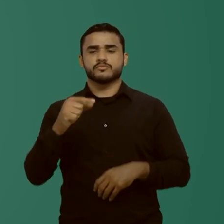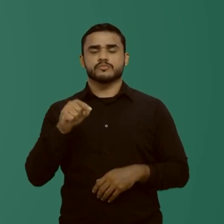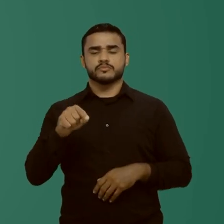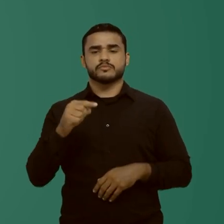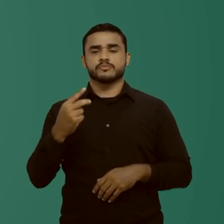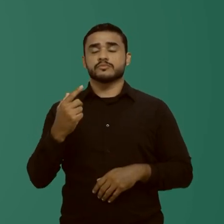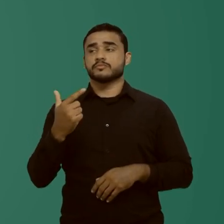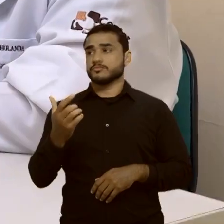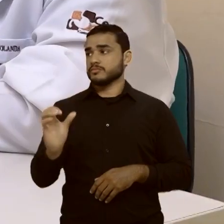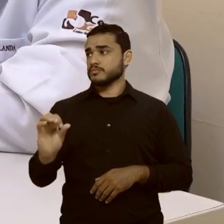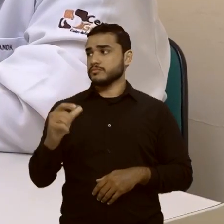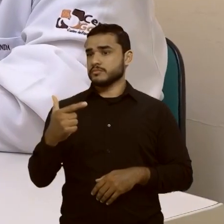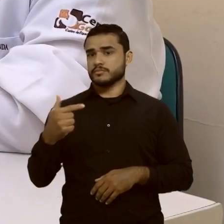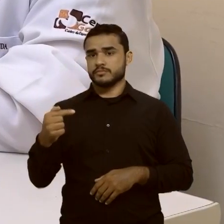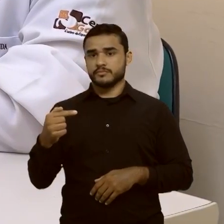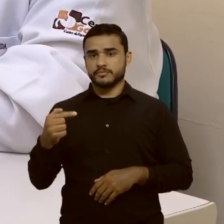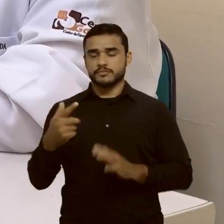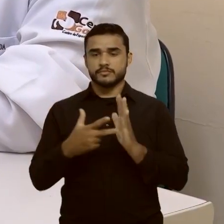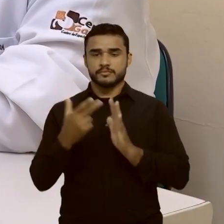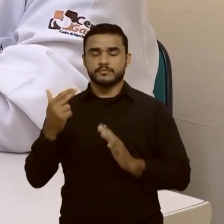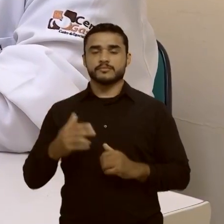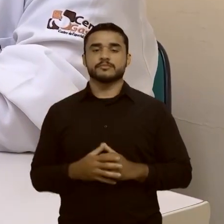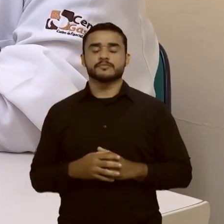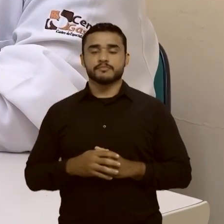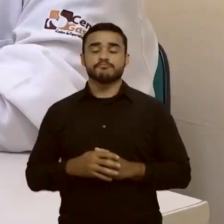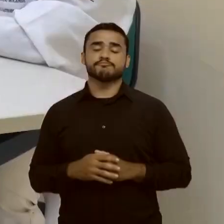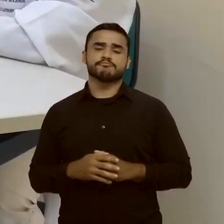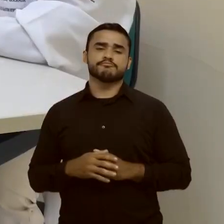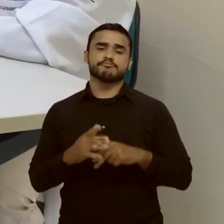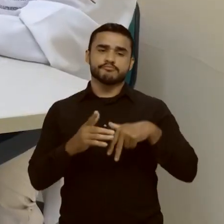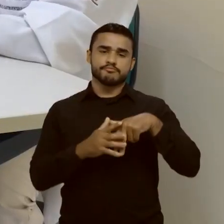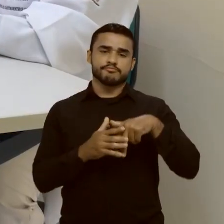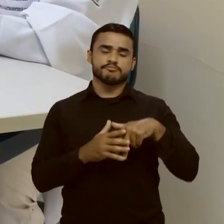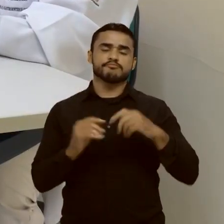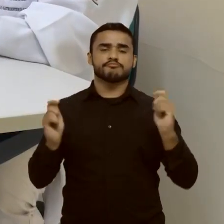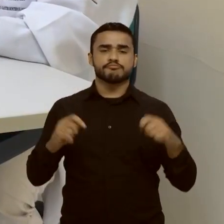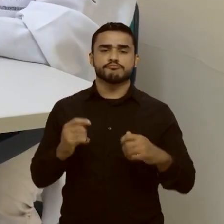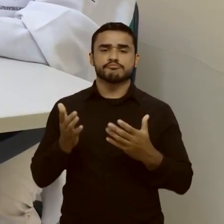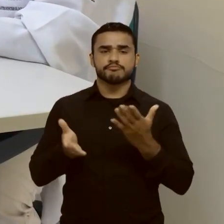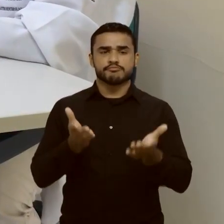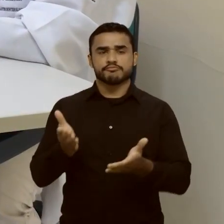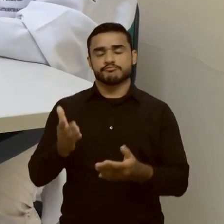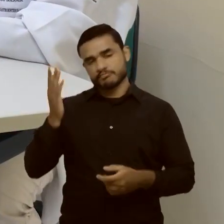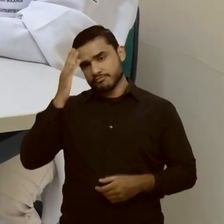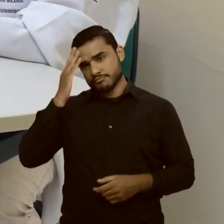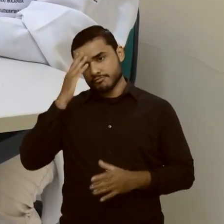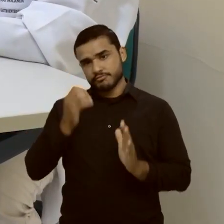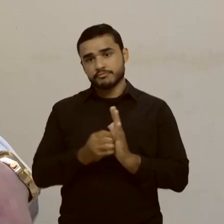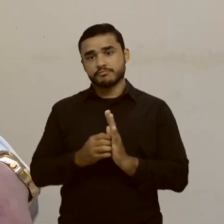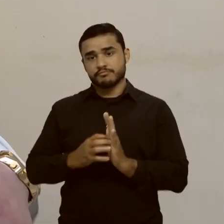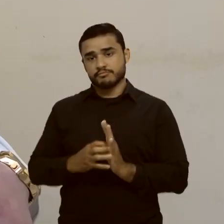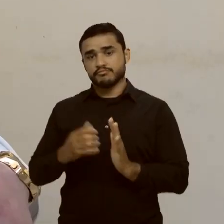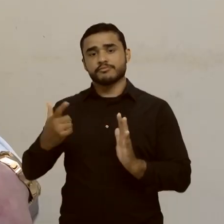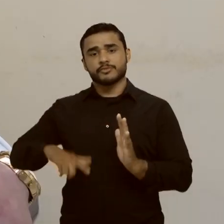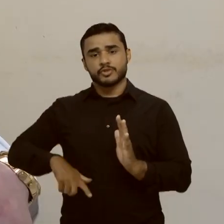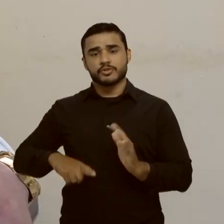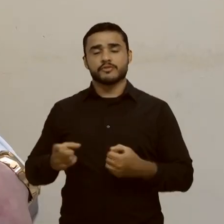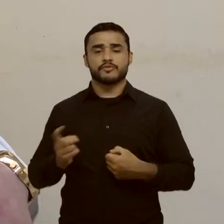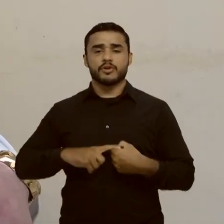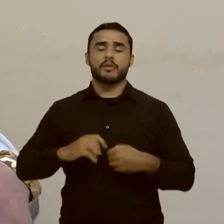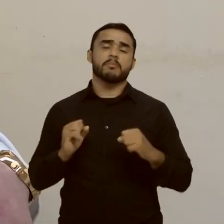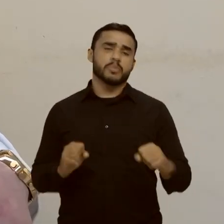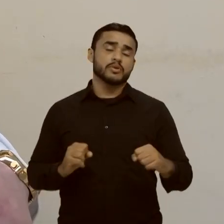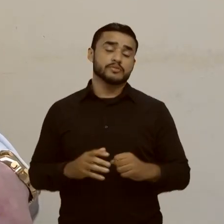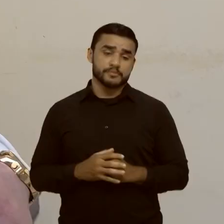2.627 operações. É importante que o paciente saiba que há possibilidade da hérnia reaparecer. A gente costuma dizer